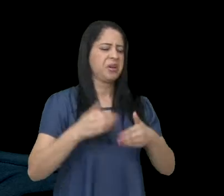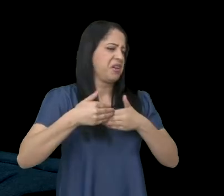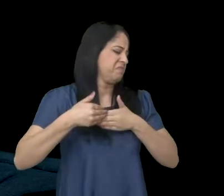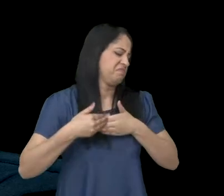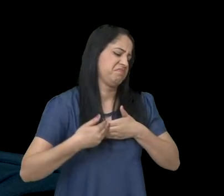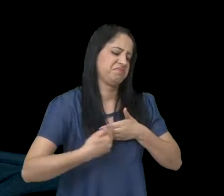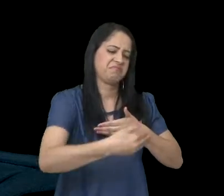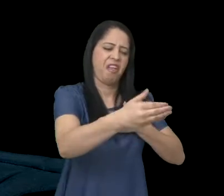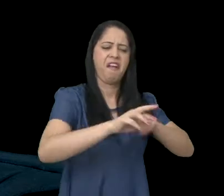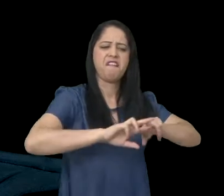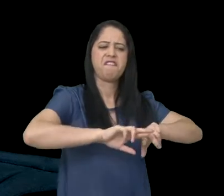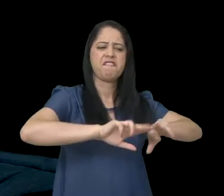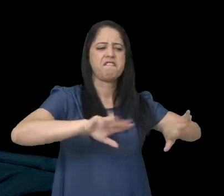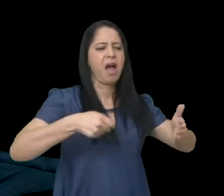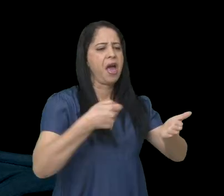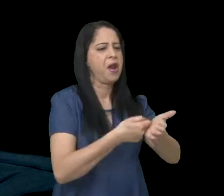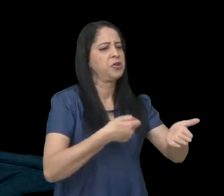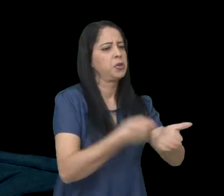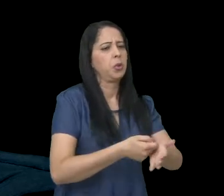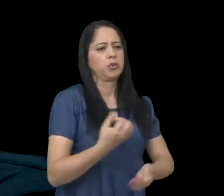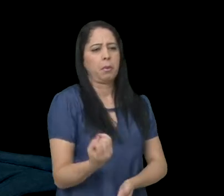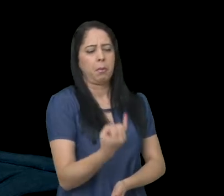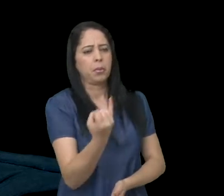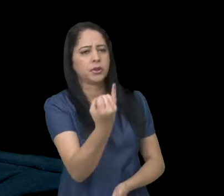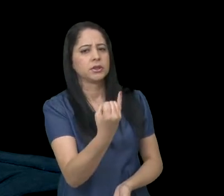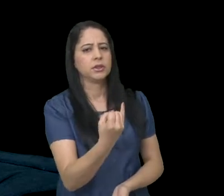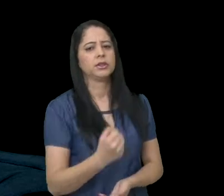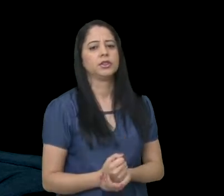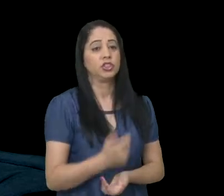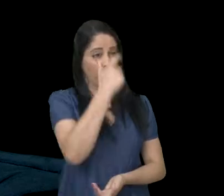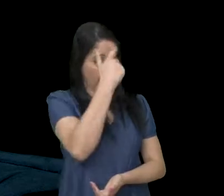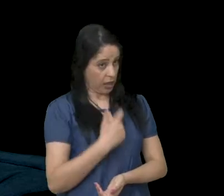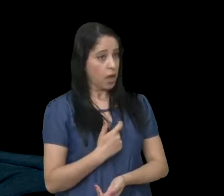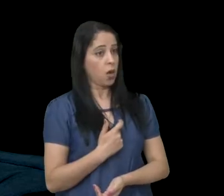gente teve várias lutas importantes. Eu sou a